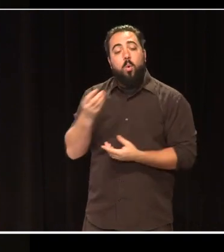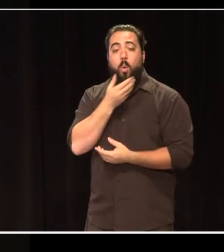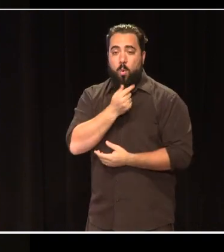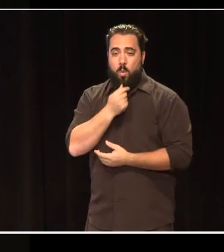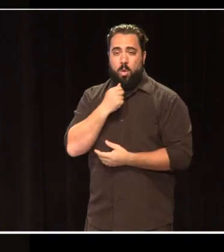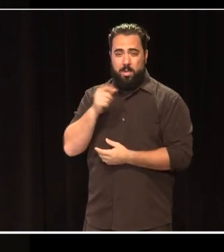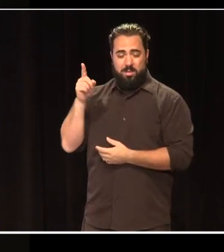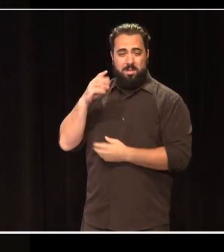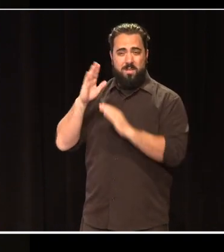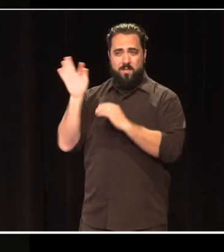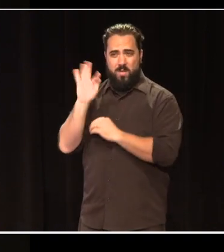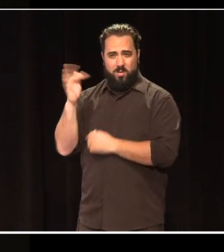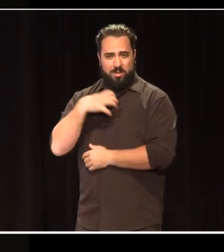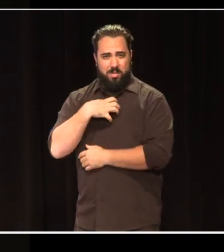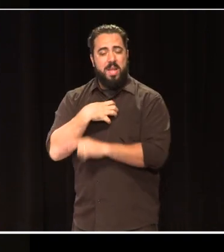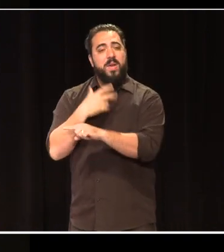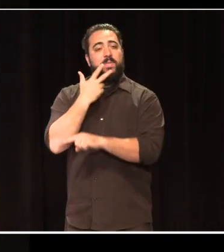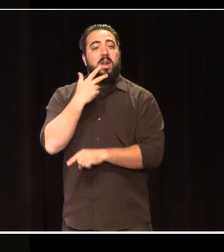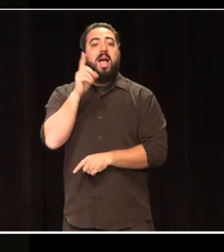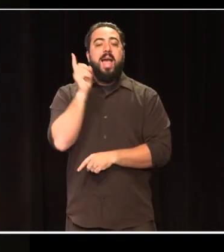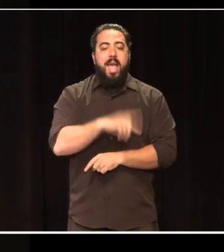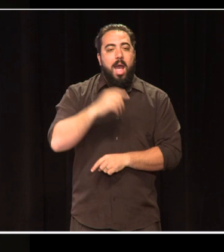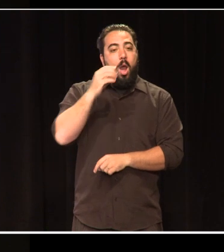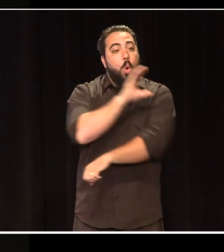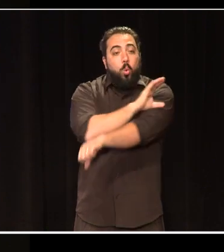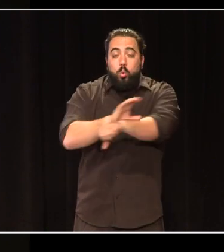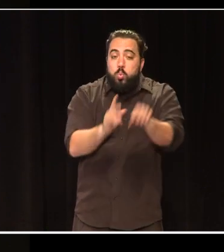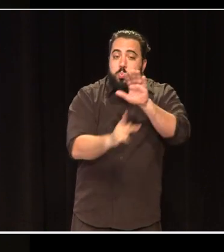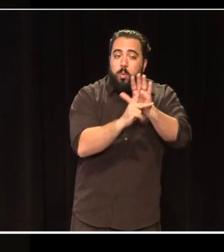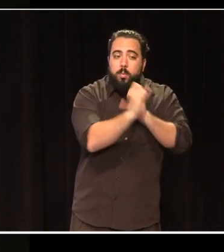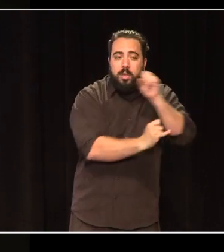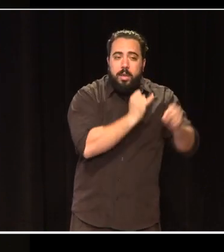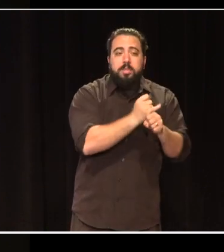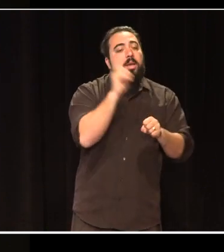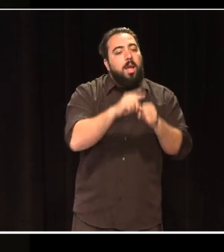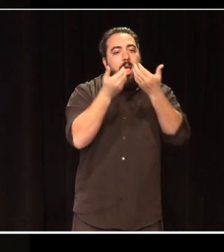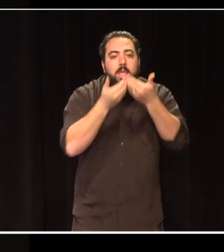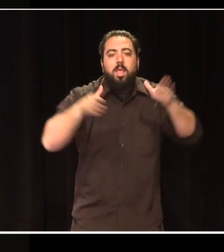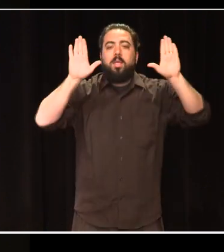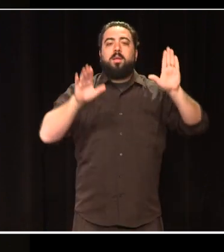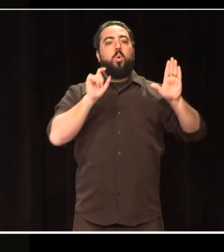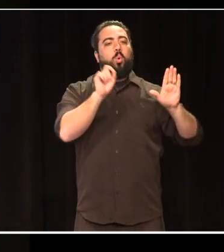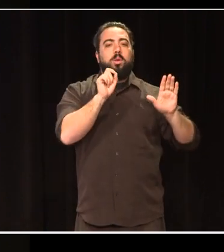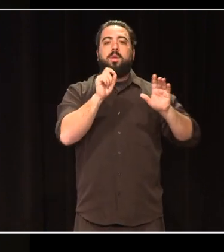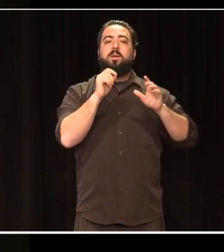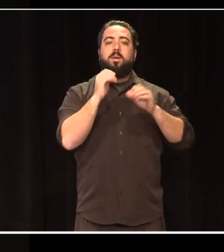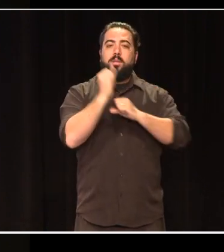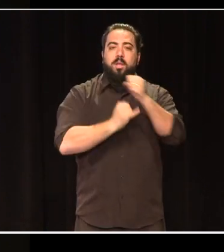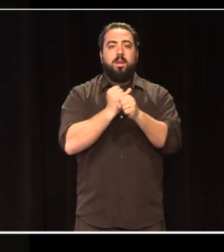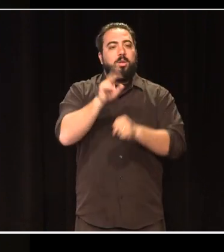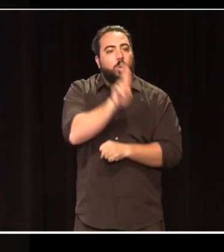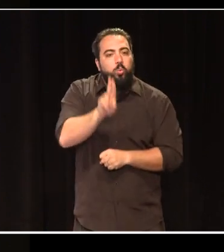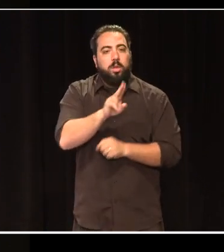da escrita. Por que ele fala isso? Com a evolução da internet, há uma ampliação da leitura, você tem mais onde buscar